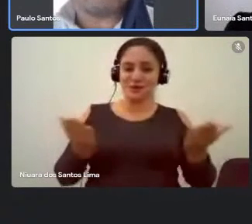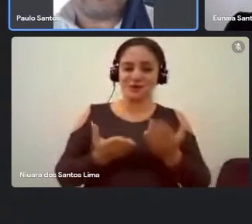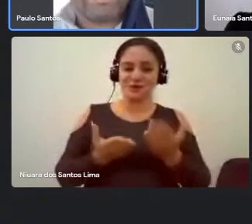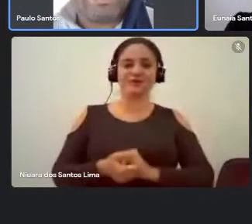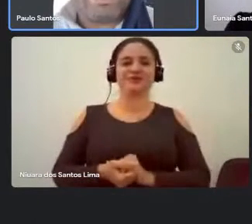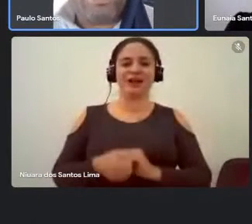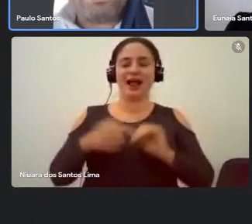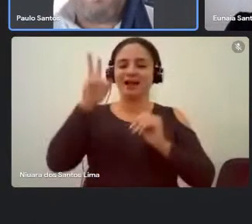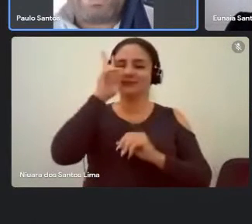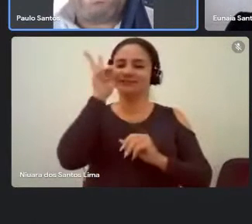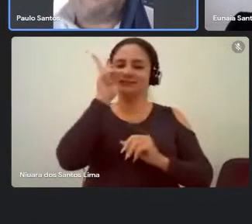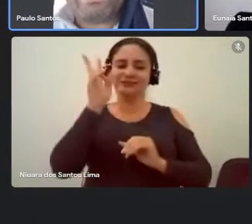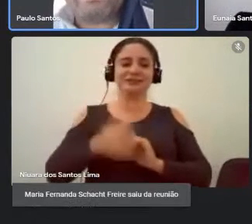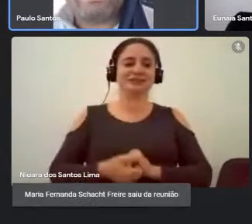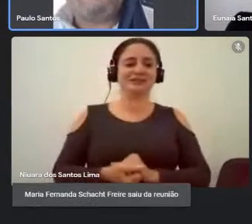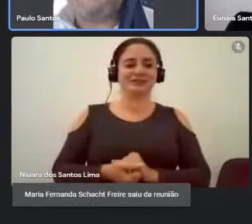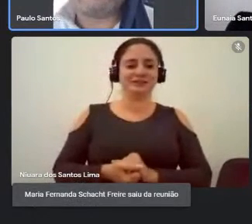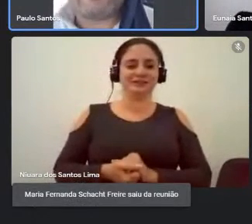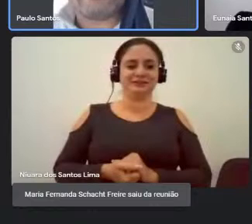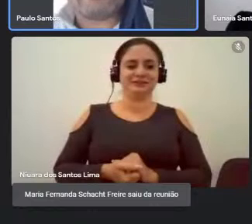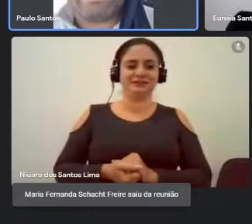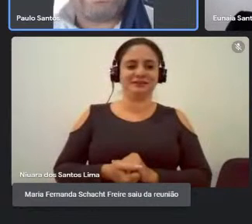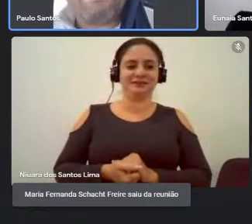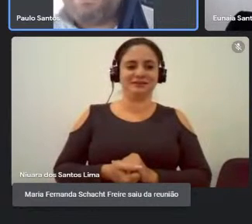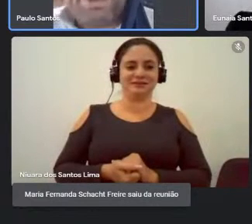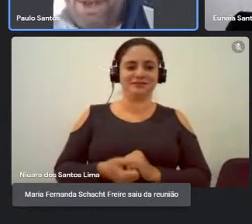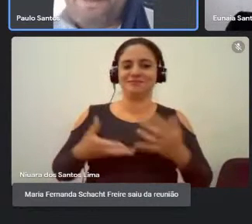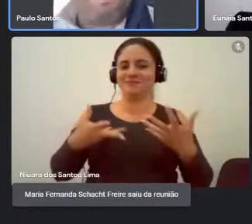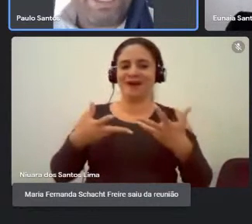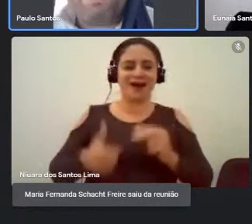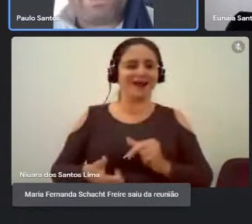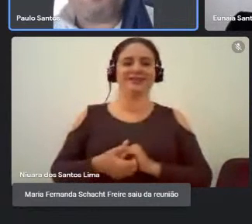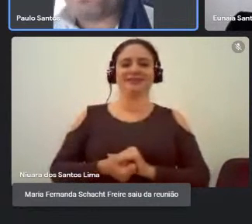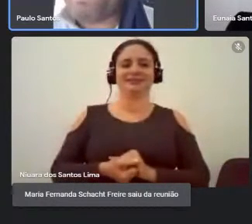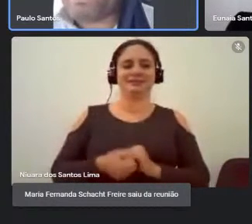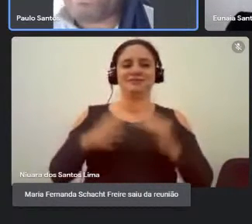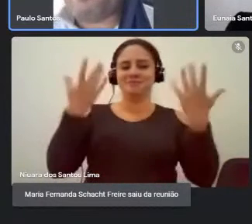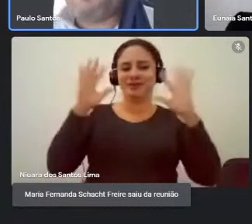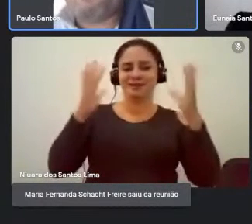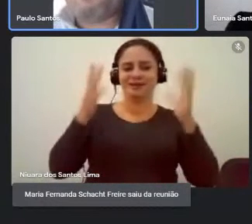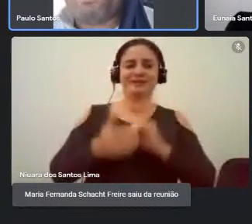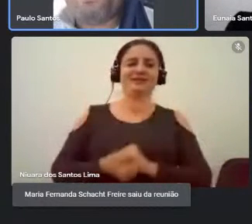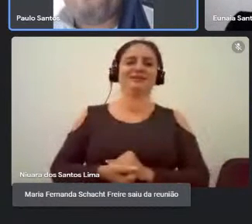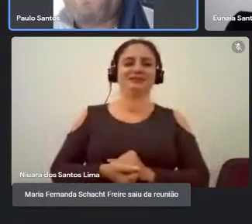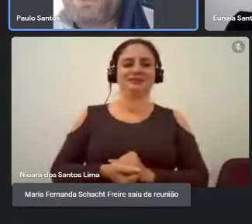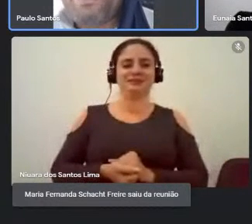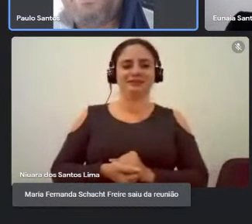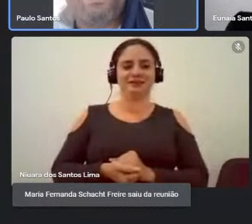essas histórias lá, logo para a Lavente. Fantástico, Arina. Parabéns para o espetáculo,